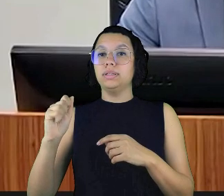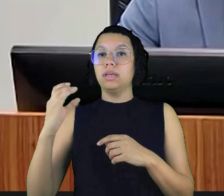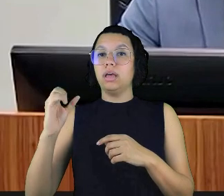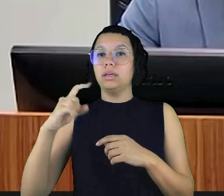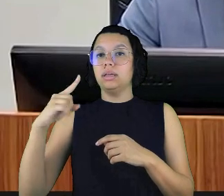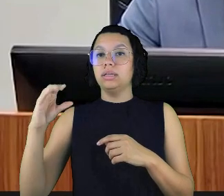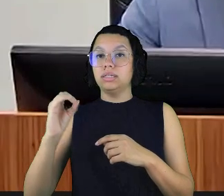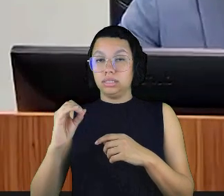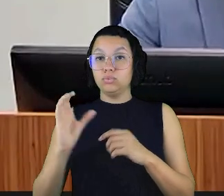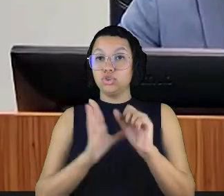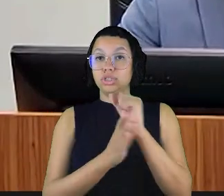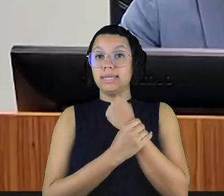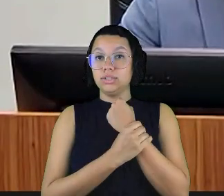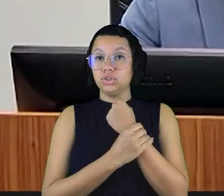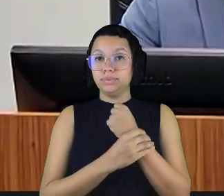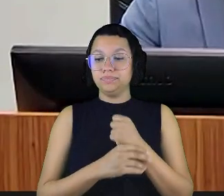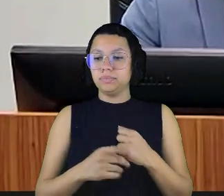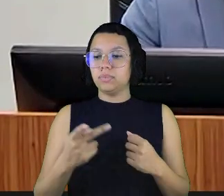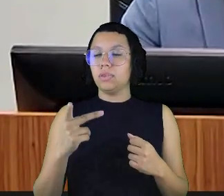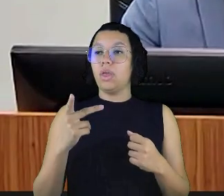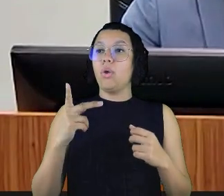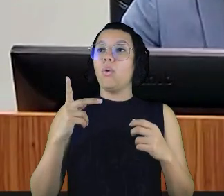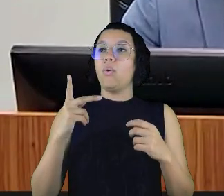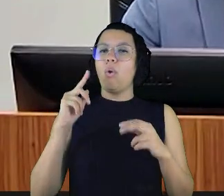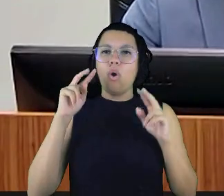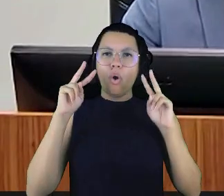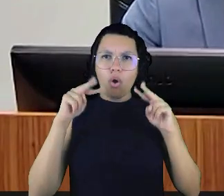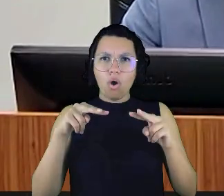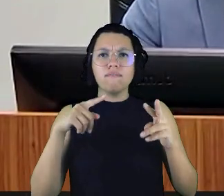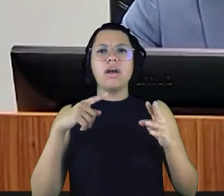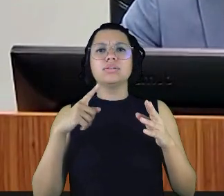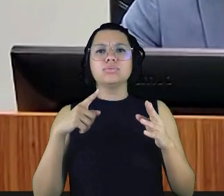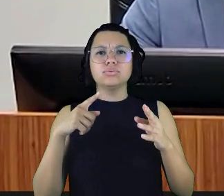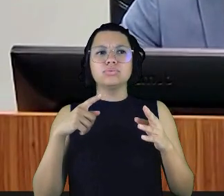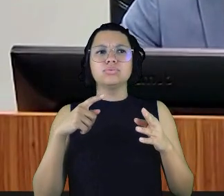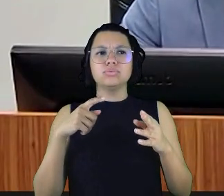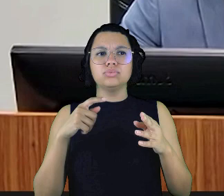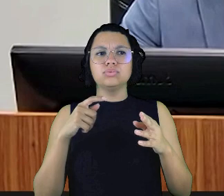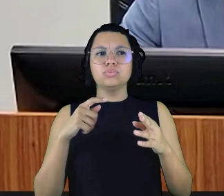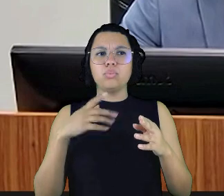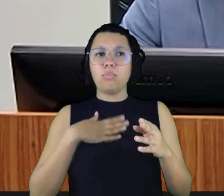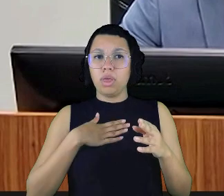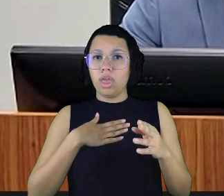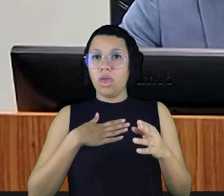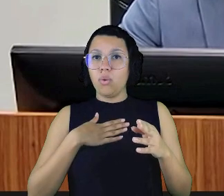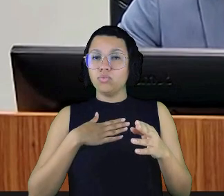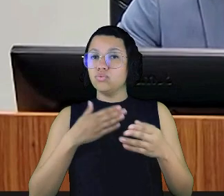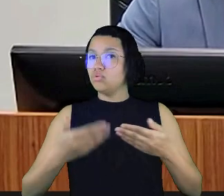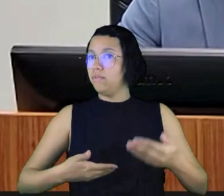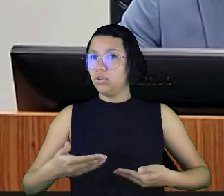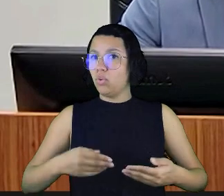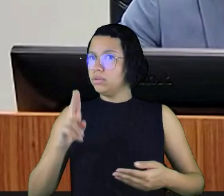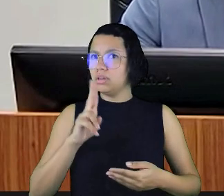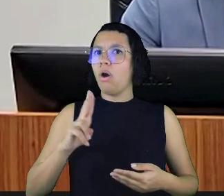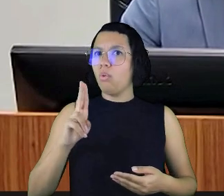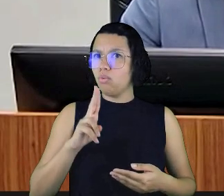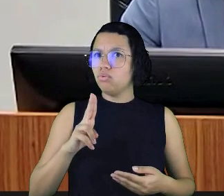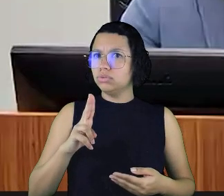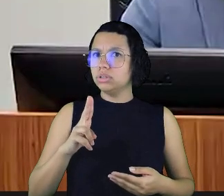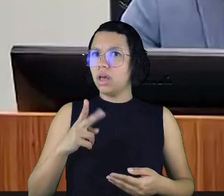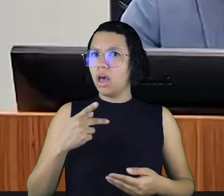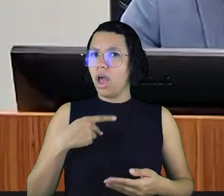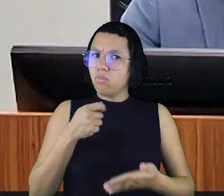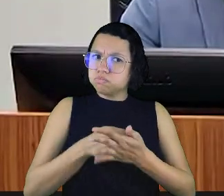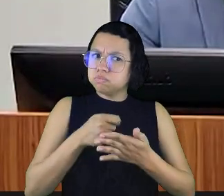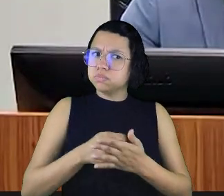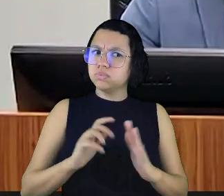questão, né, em relação à minha unidade, os meus servidores não usam essa expressão e, se usam, levam bronca. É garantia do juízo, que